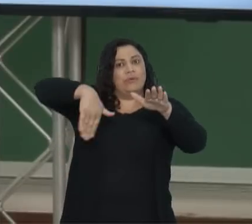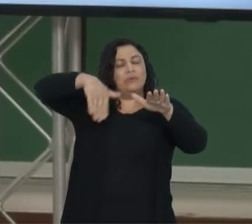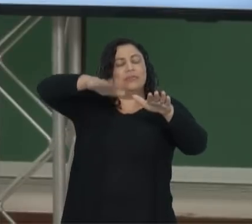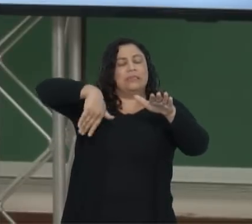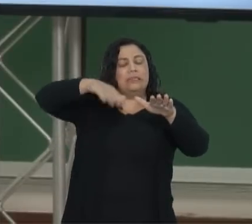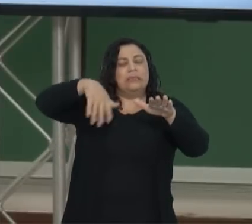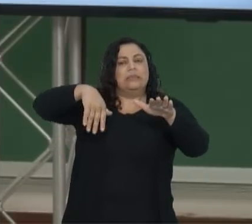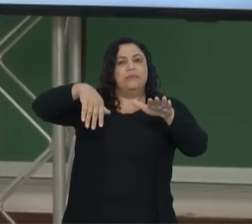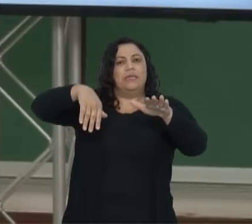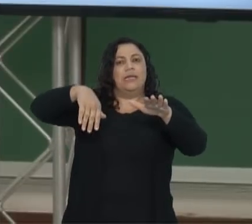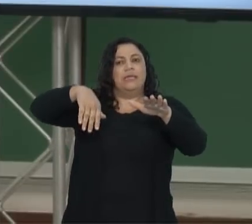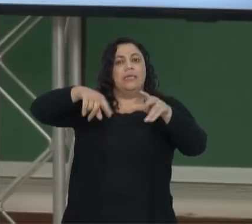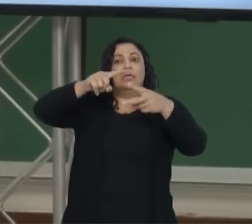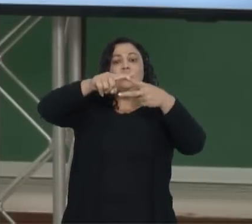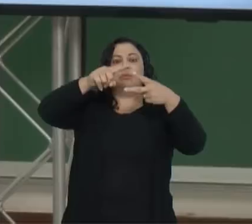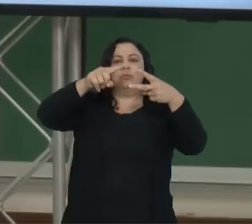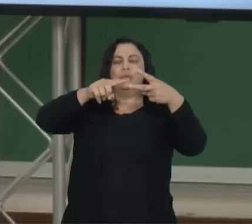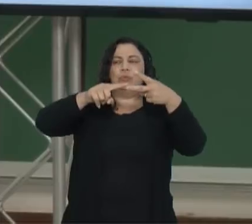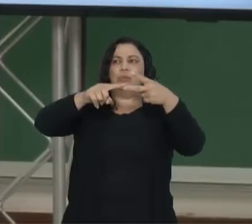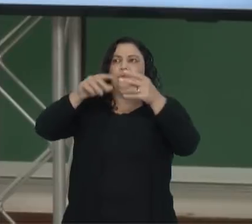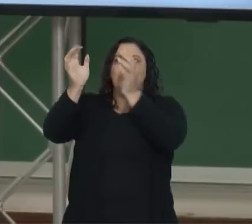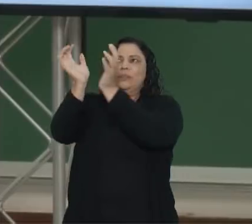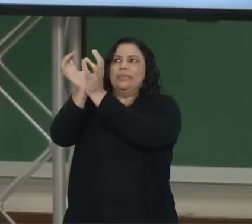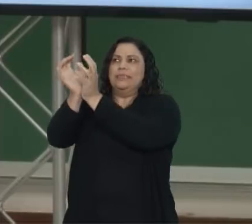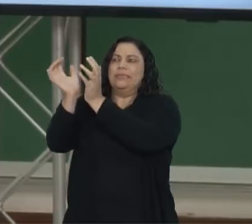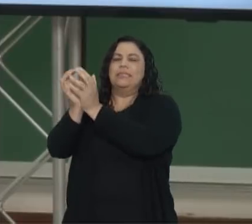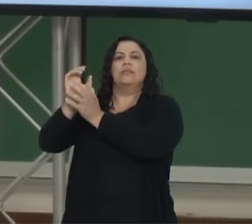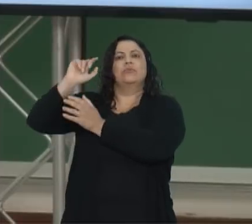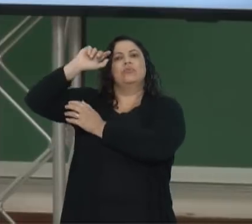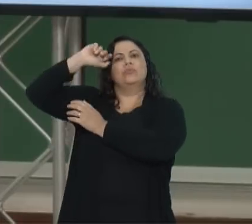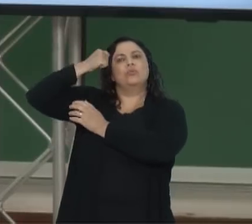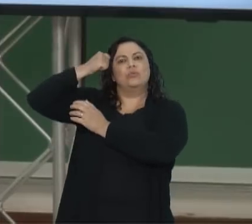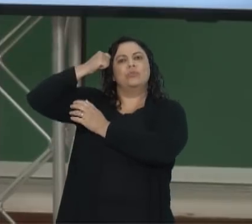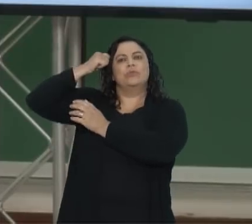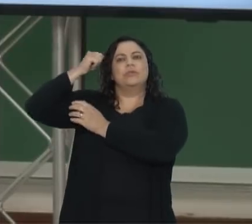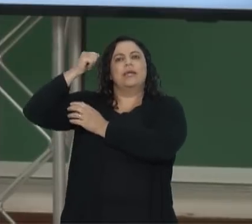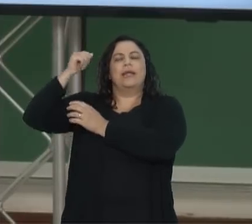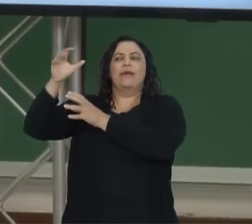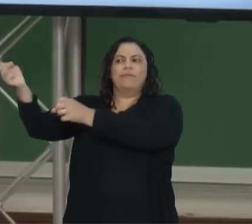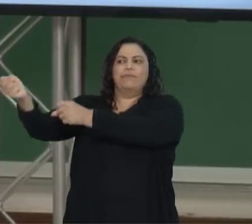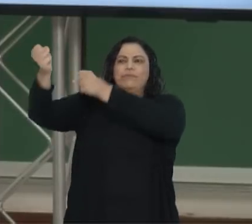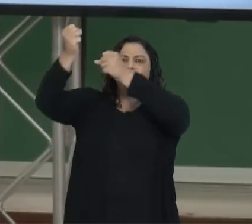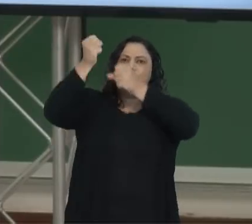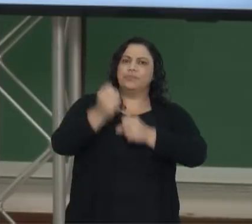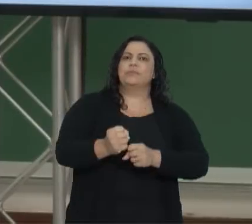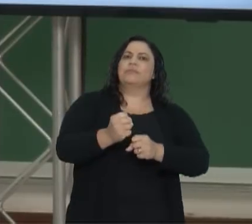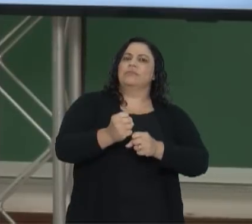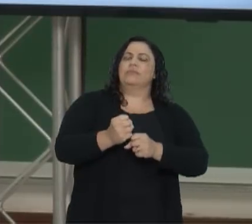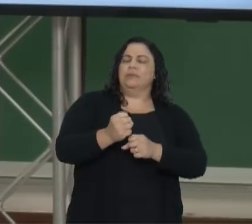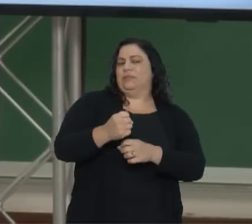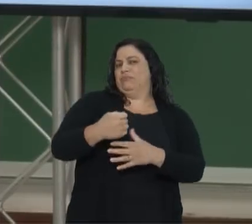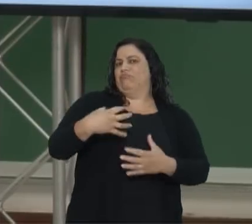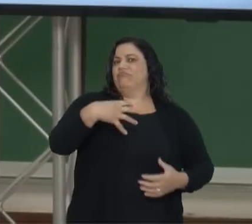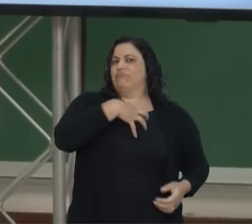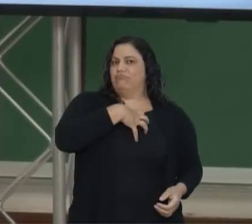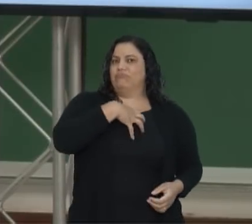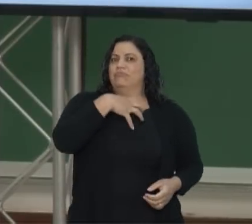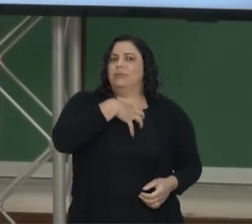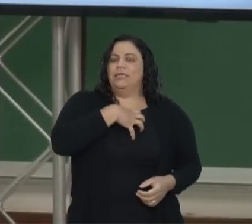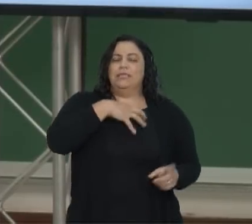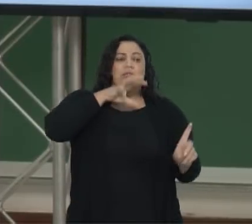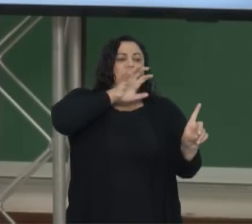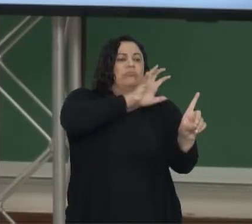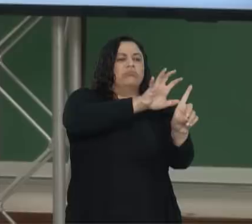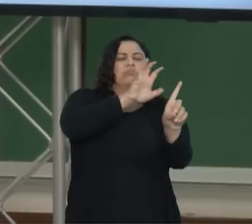2 regiões da África vieram da Bahia, vieram para a Bahia, né? Então, por isso essa influência muito forte